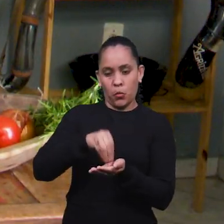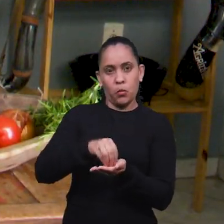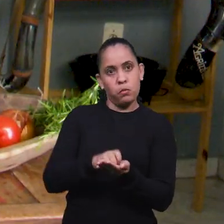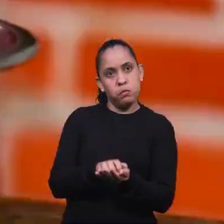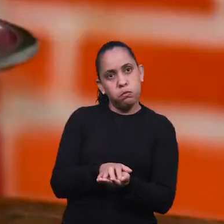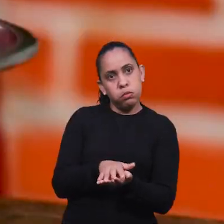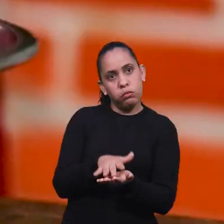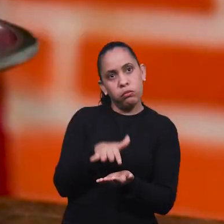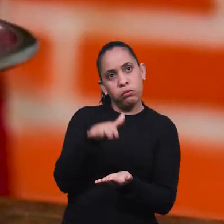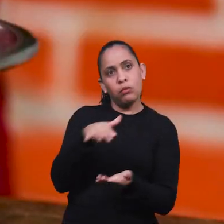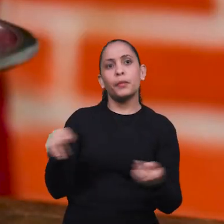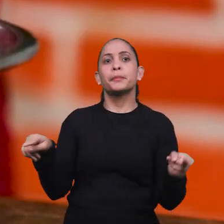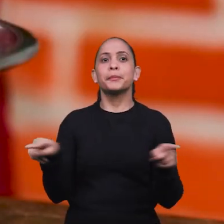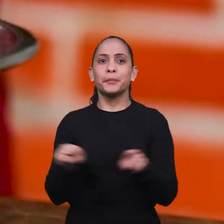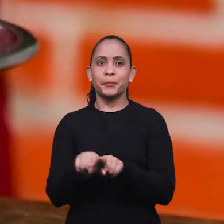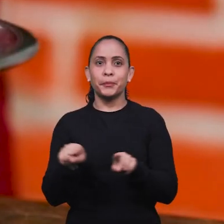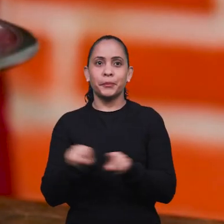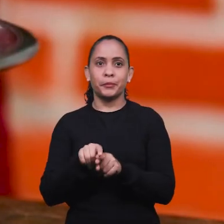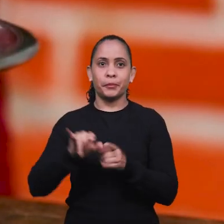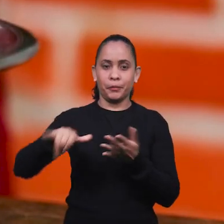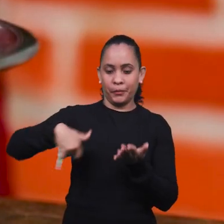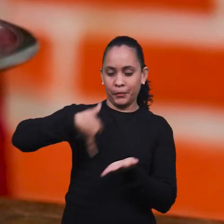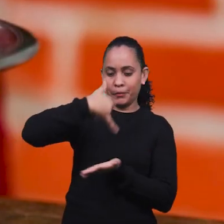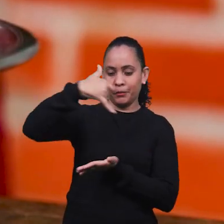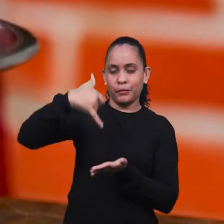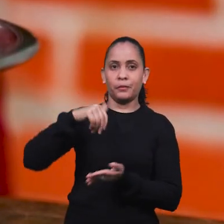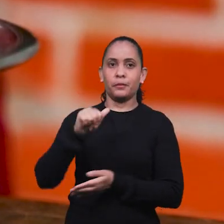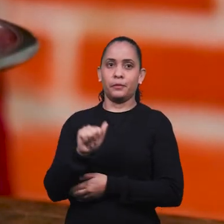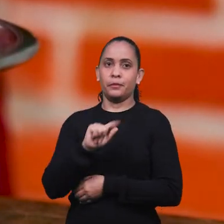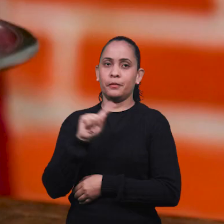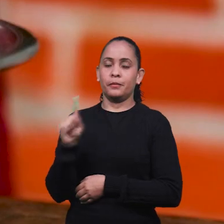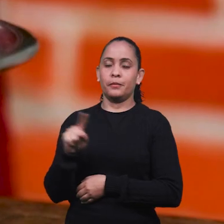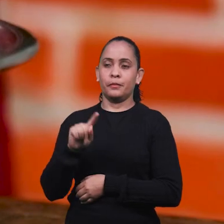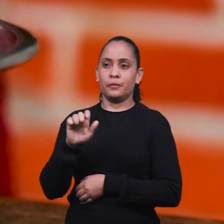bem cheia, uma colher de sopa bem cheia de azeite.